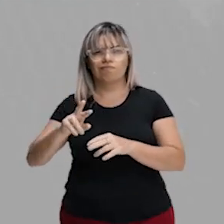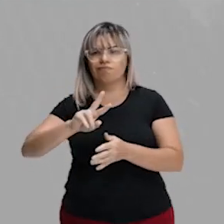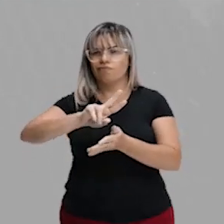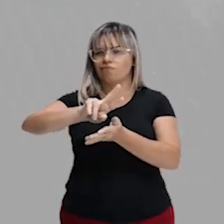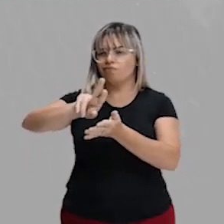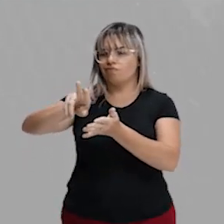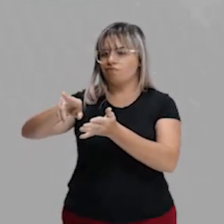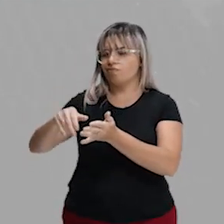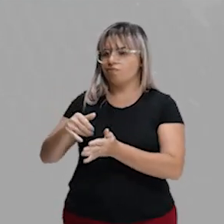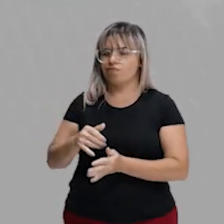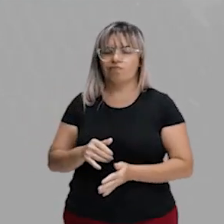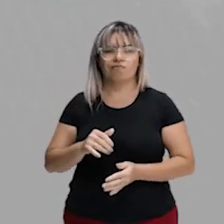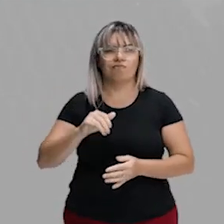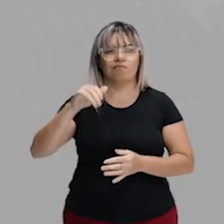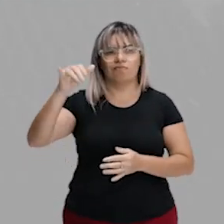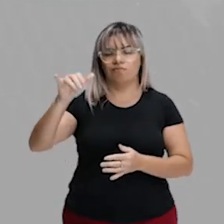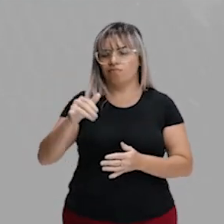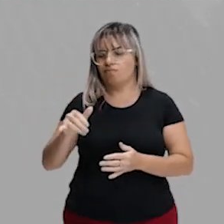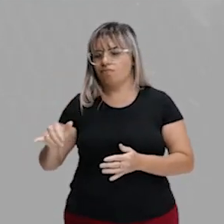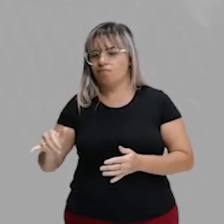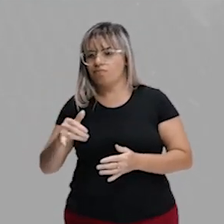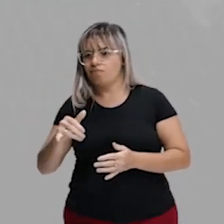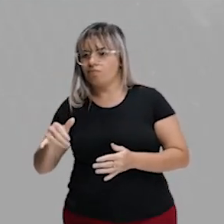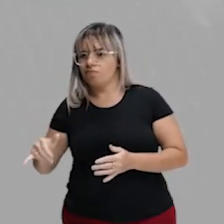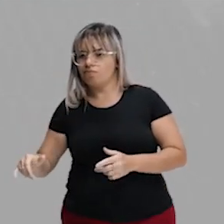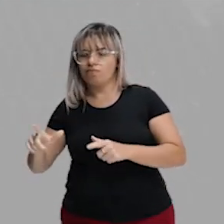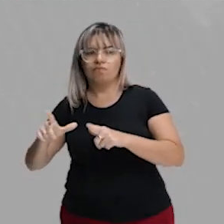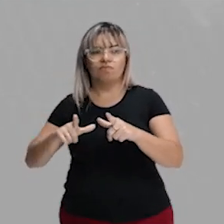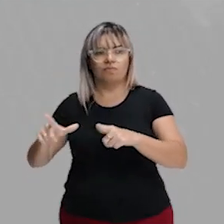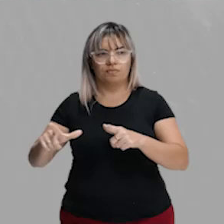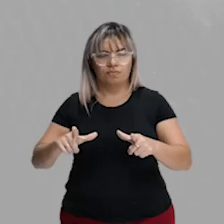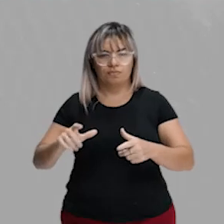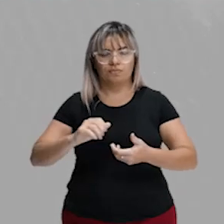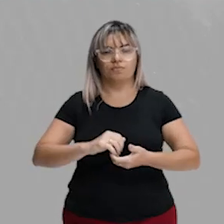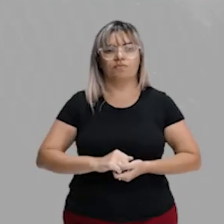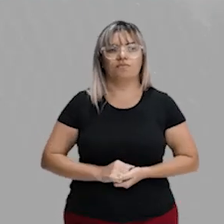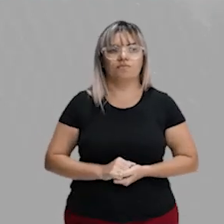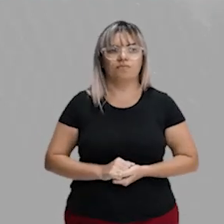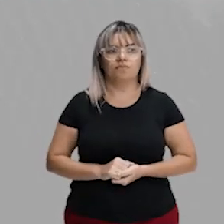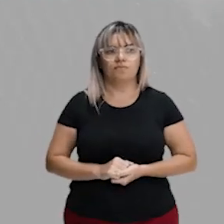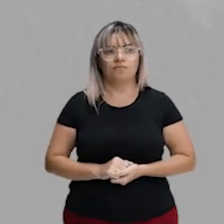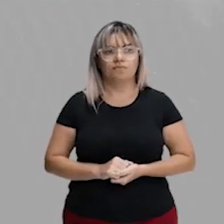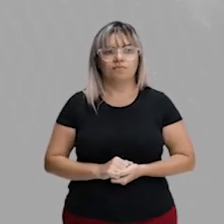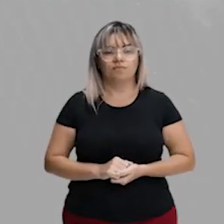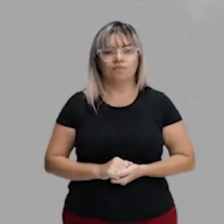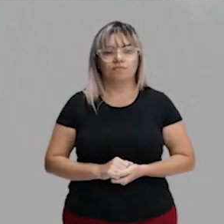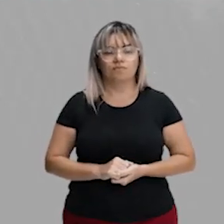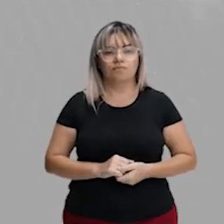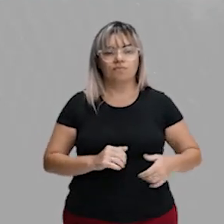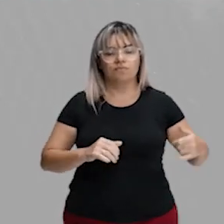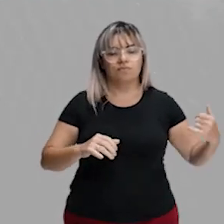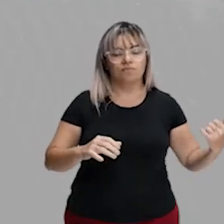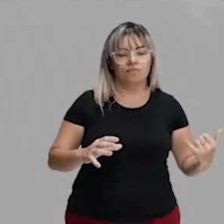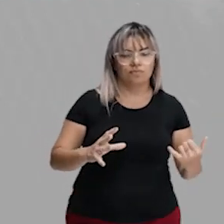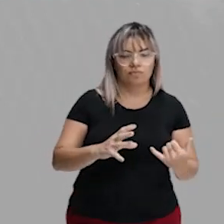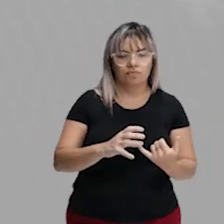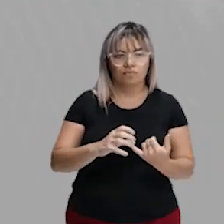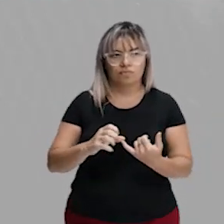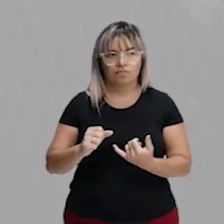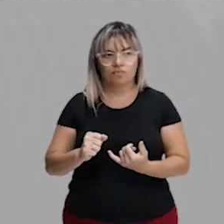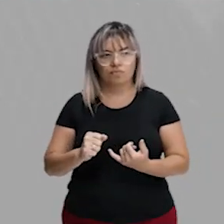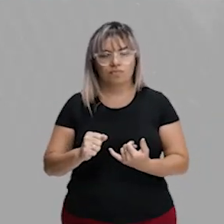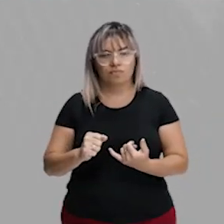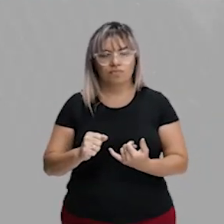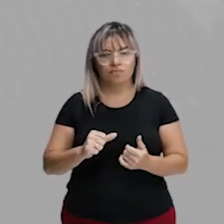certo? Transformam energia elétrica aí em trabalho, né? Então, os receptores, eles transformam